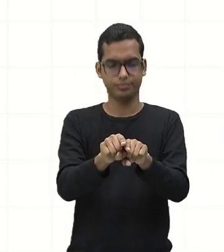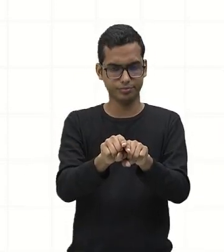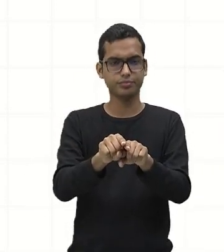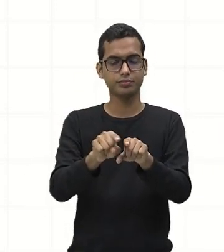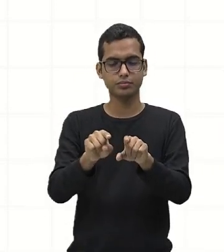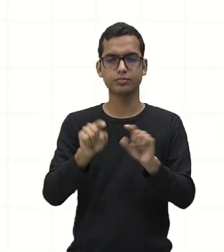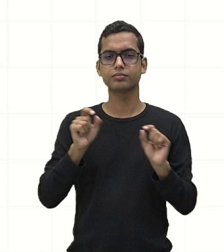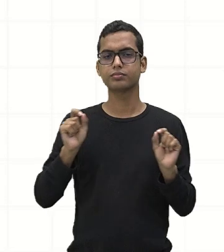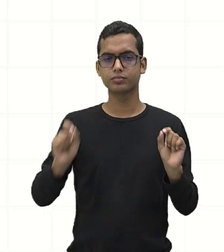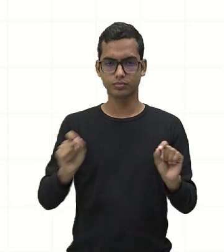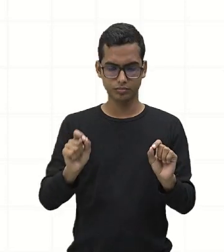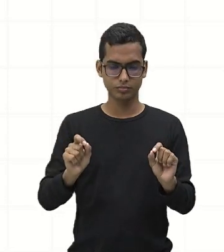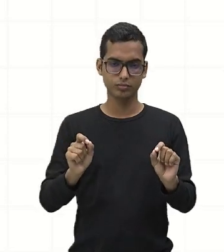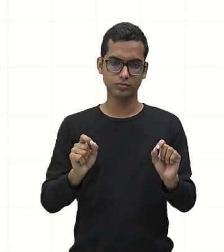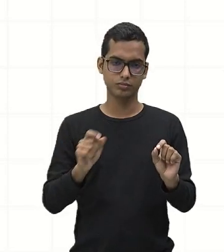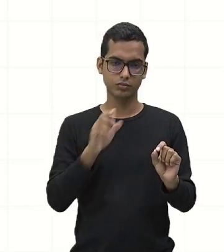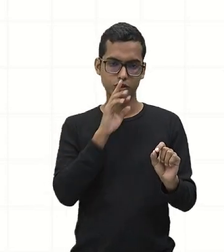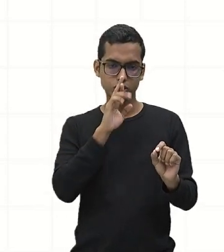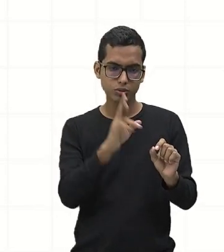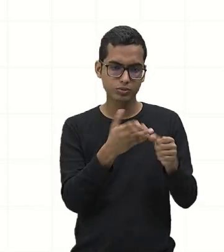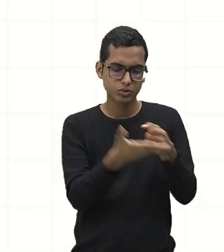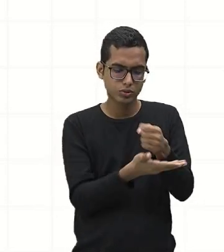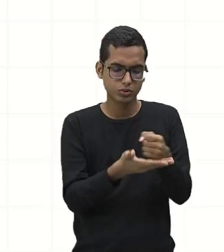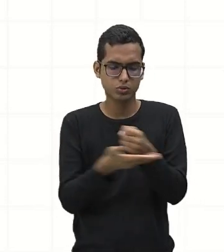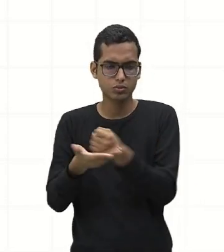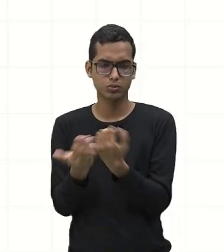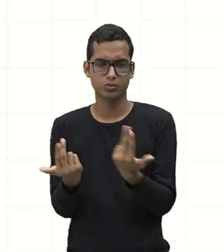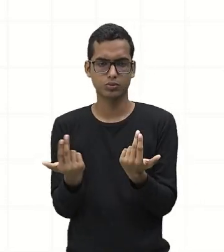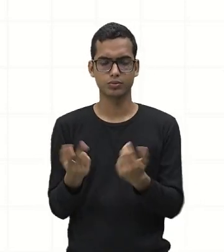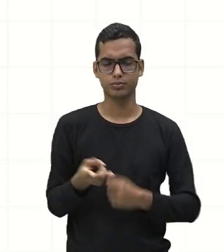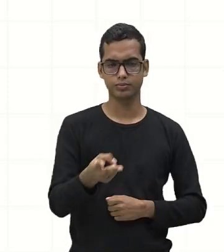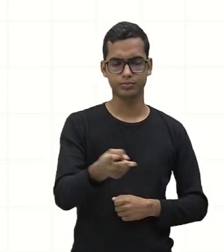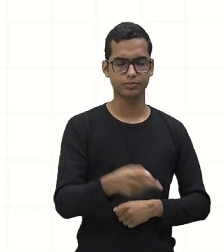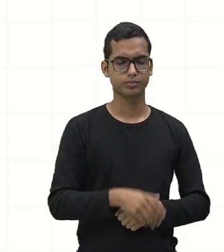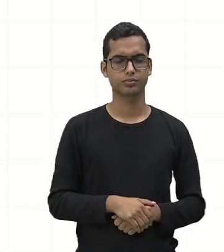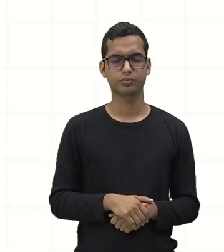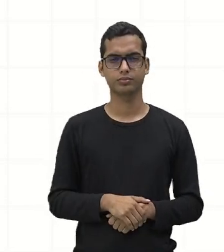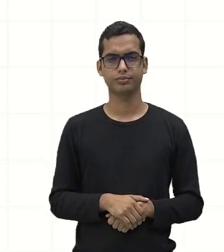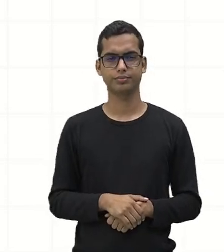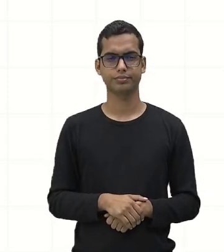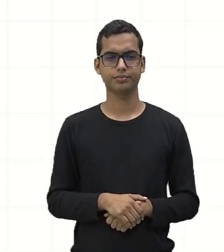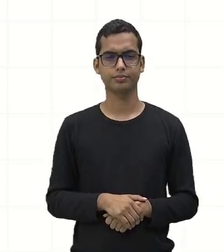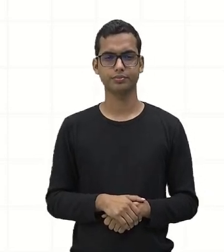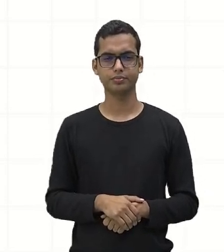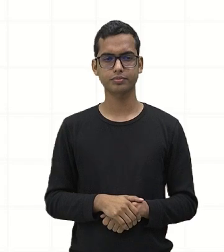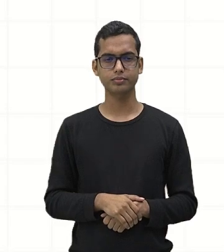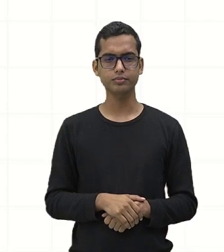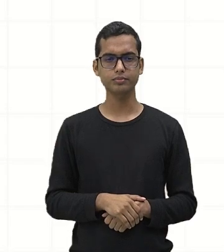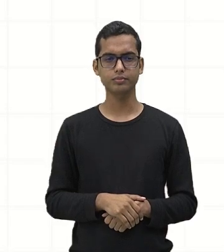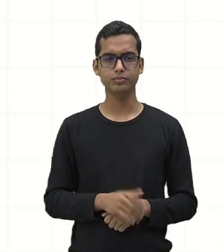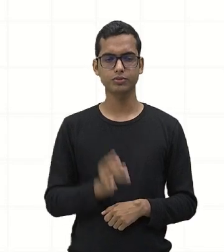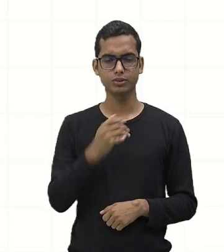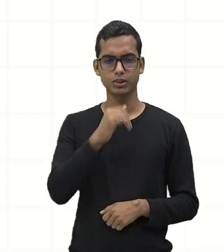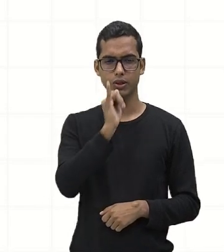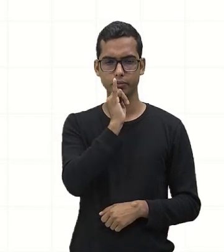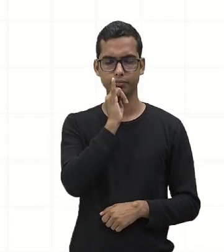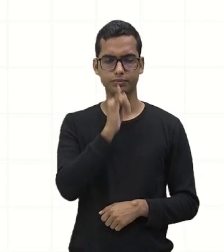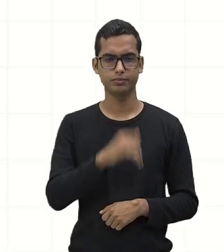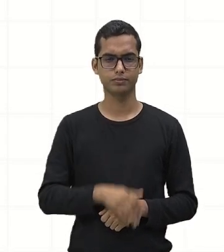Tá, muito bem. Então, olha só aqui comigo. Ó. Nós temos, então, ó, 3 elevado